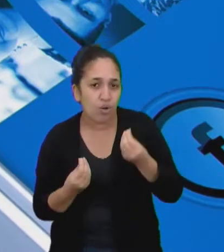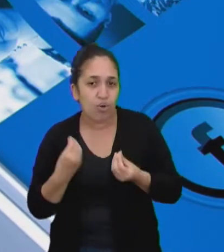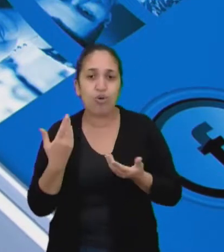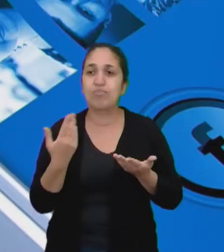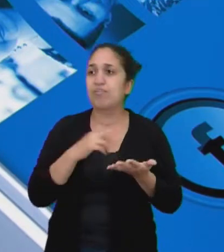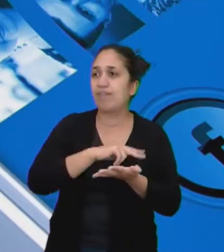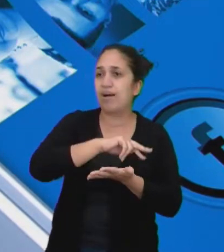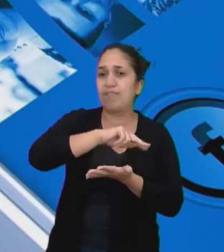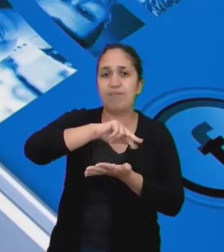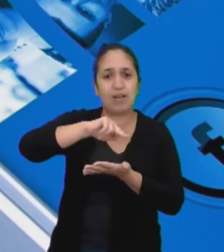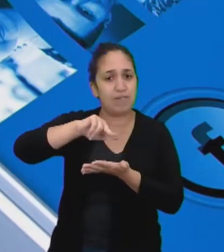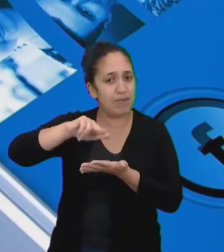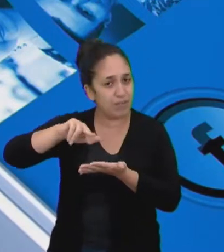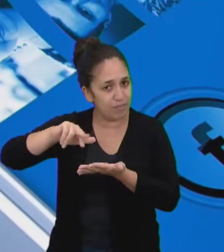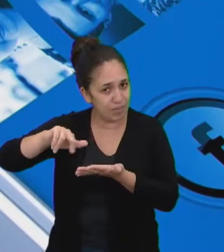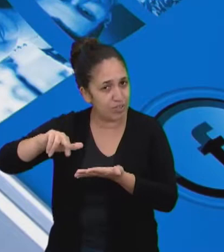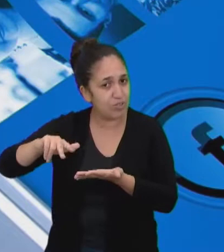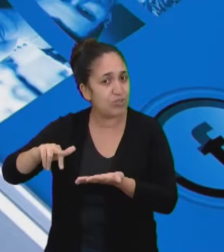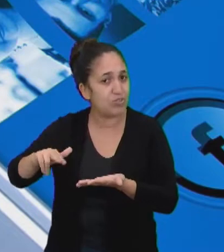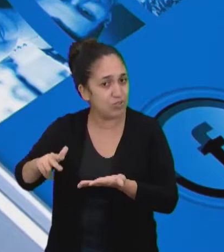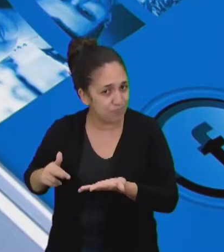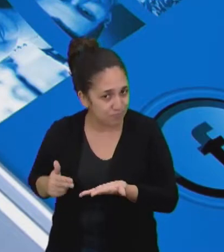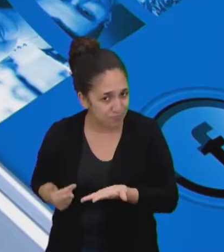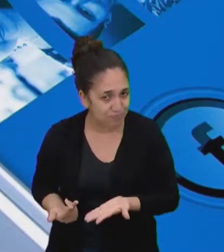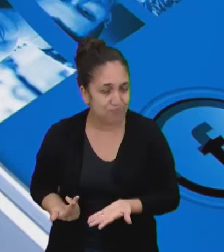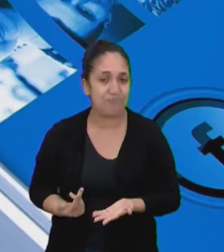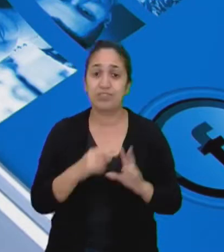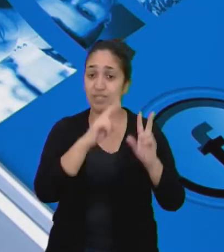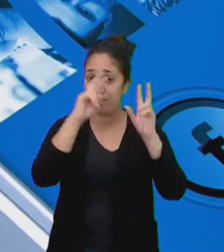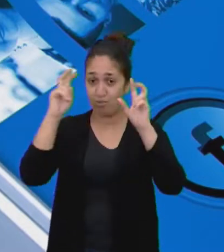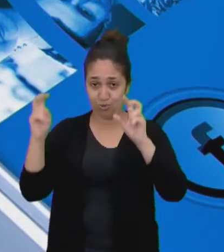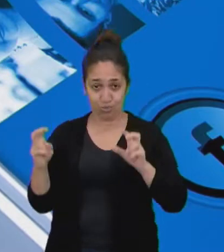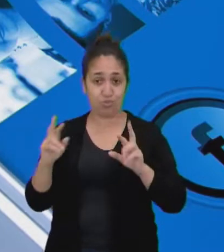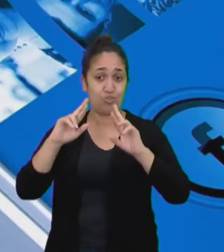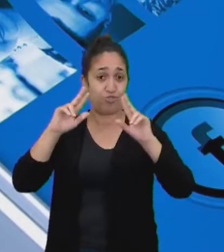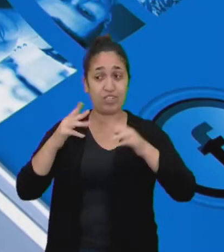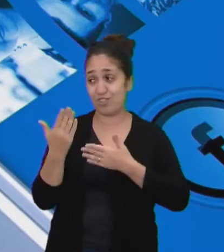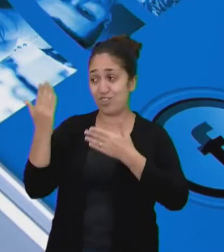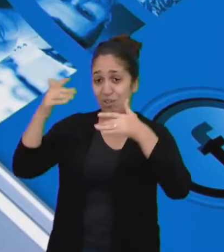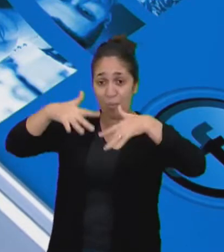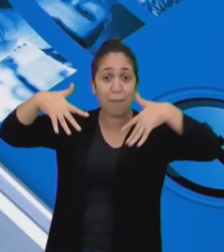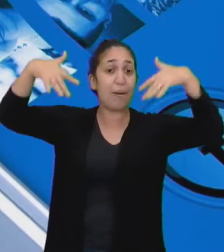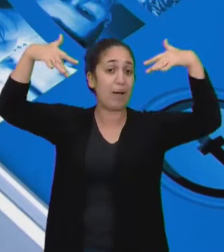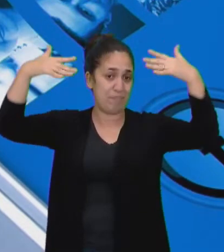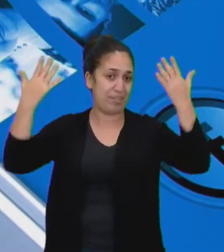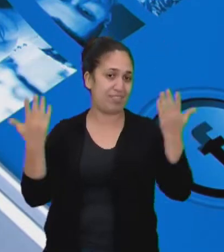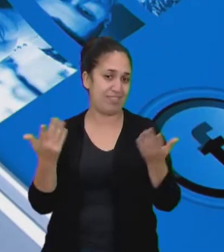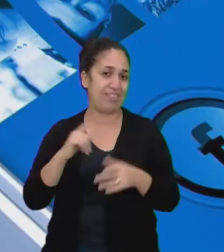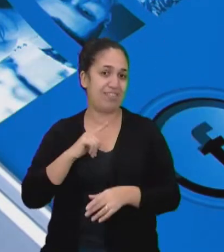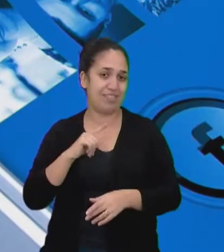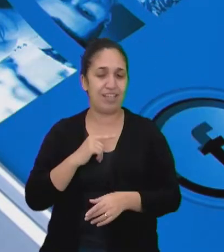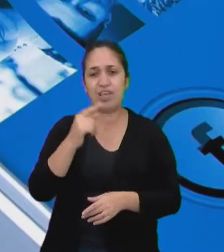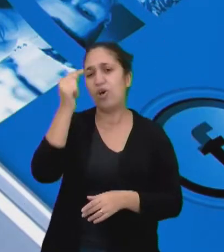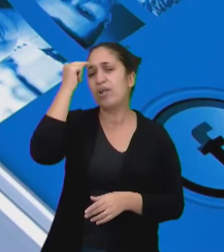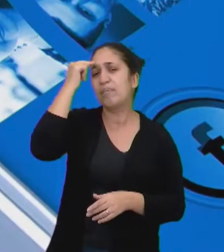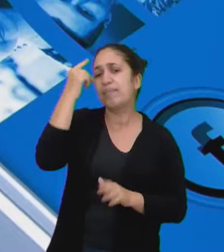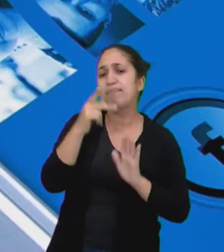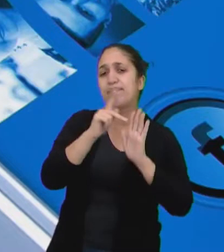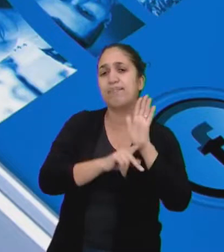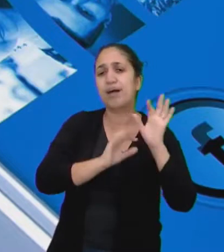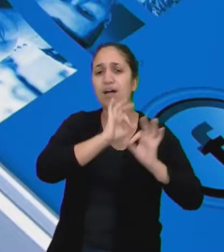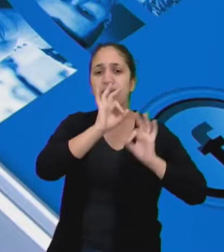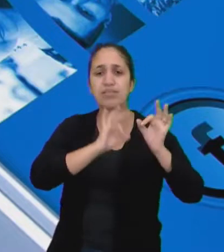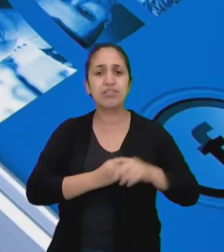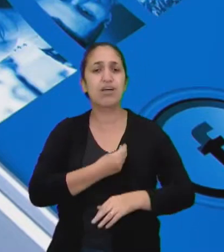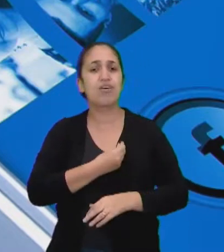da ressonância. Falamos sobre vários assuntos, por isso que a gente tem aquele mapa mental. Agora, você tem que pensar no seu projeto de vida.